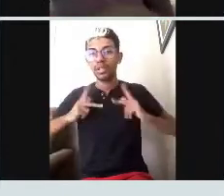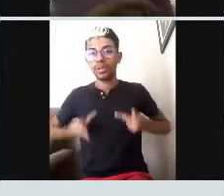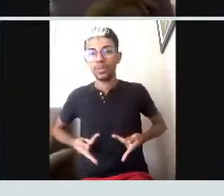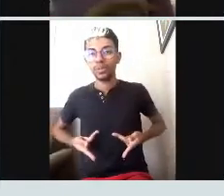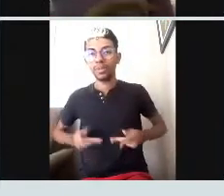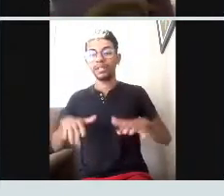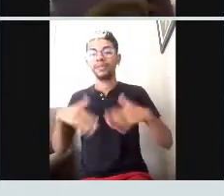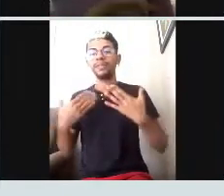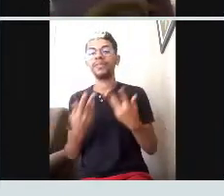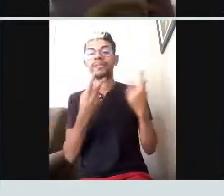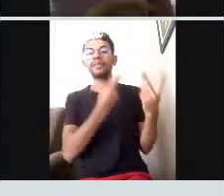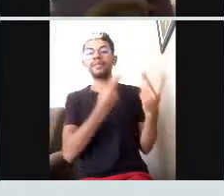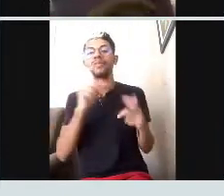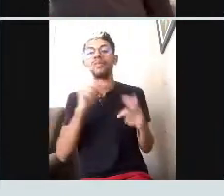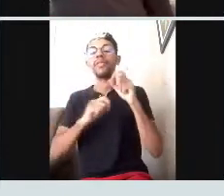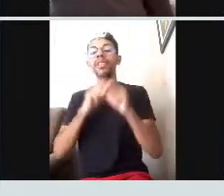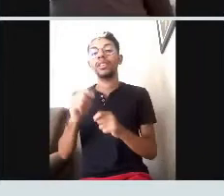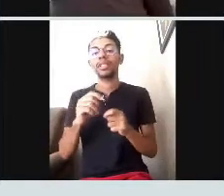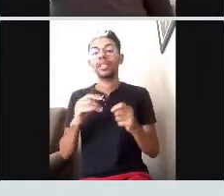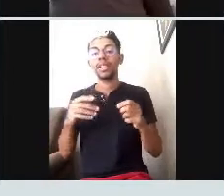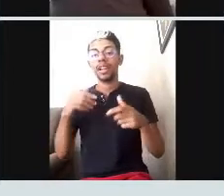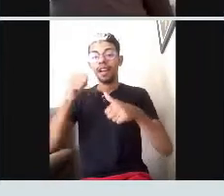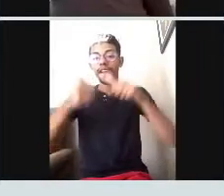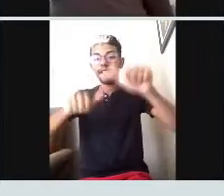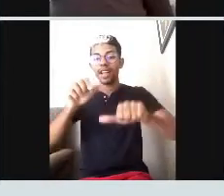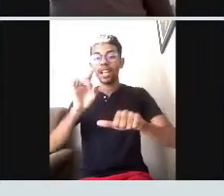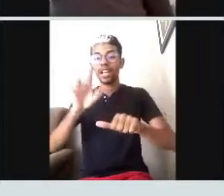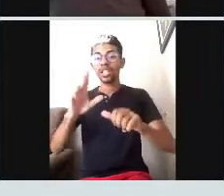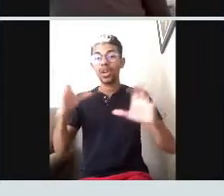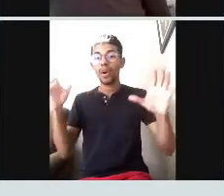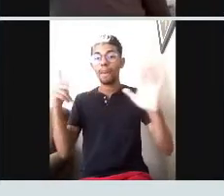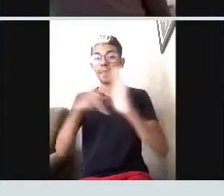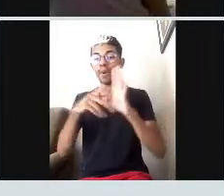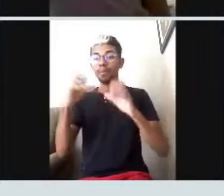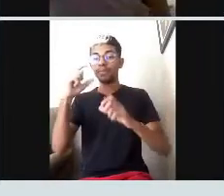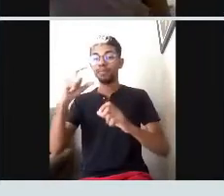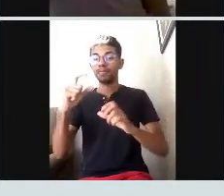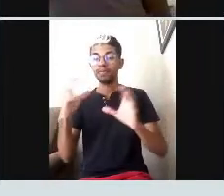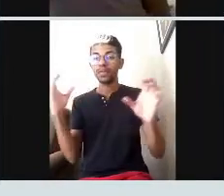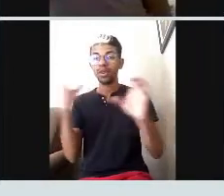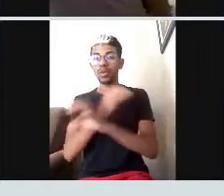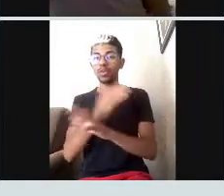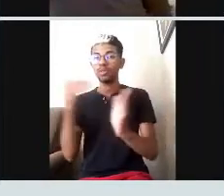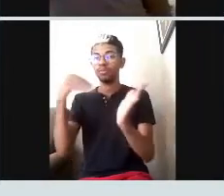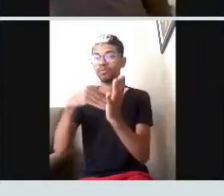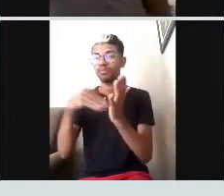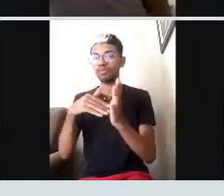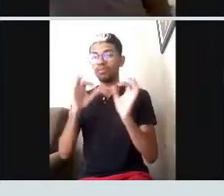vai analisar apenas o parágrafo de conclusão de vocês. Então, aí vocês precisam o quê?